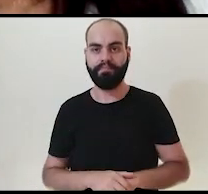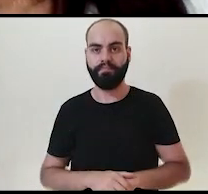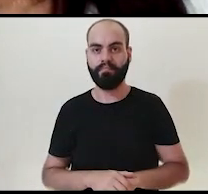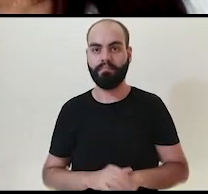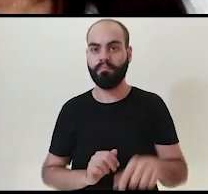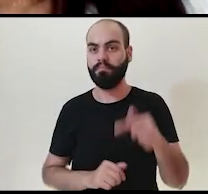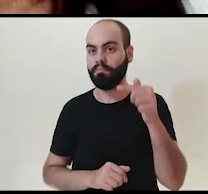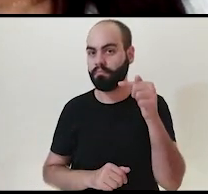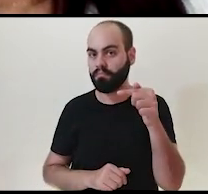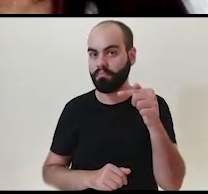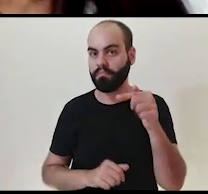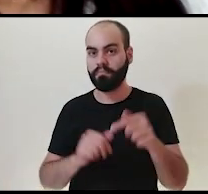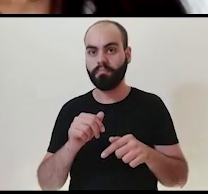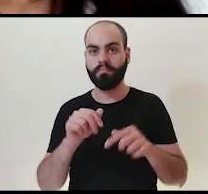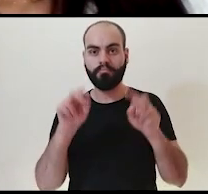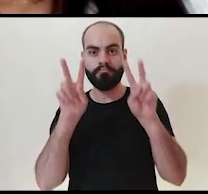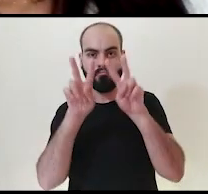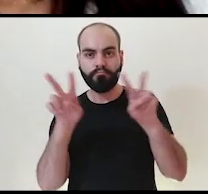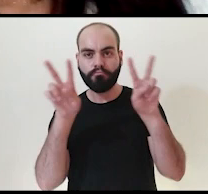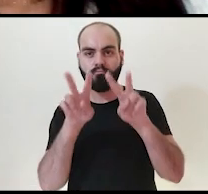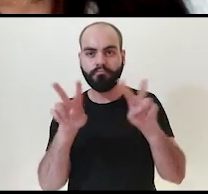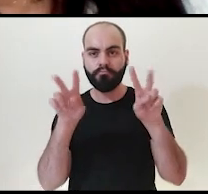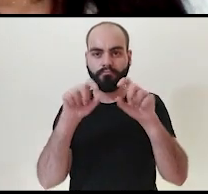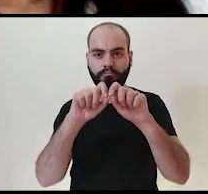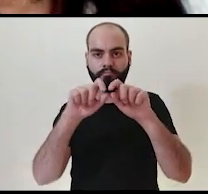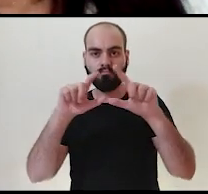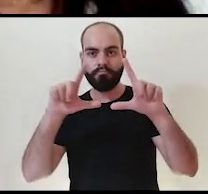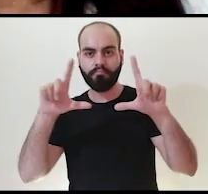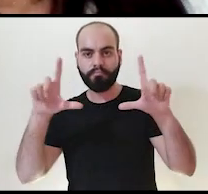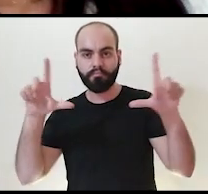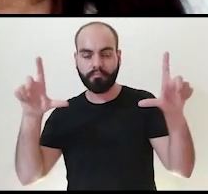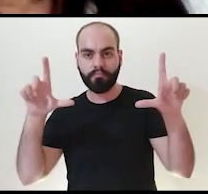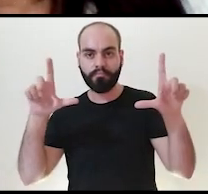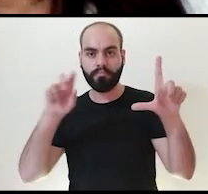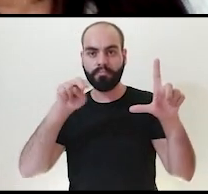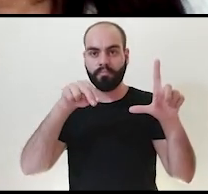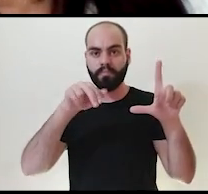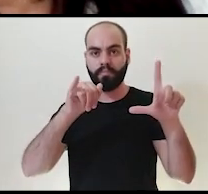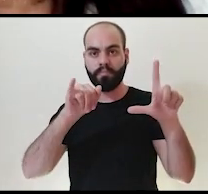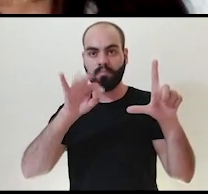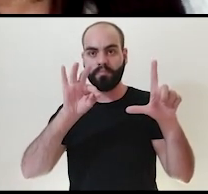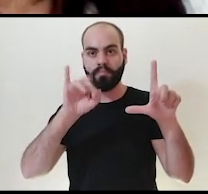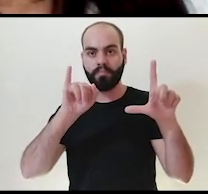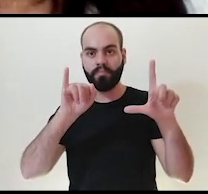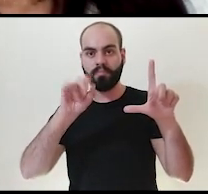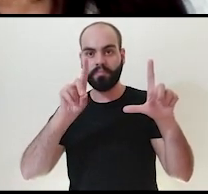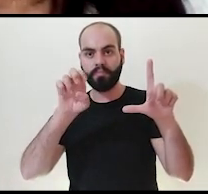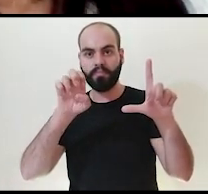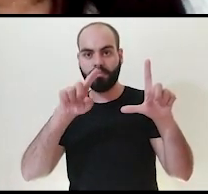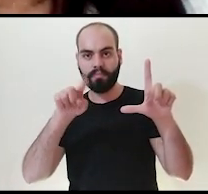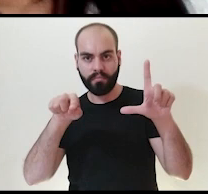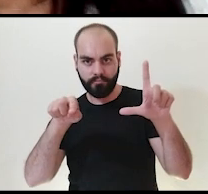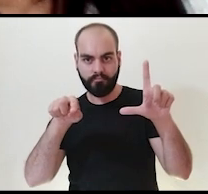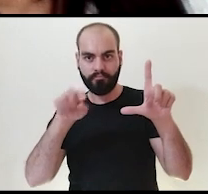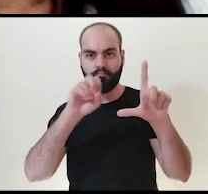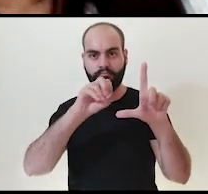Sete, aumentar a nitidez. Sempre aumento, quanto mais nítida a foto, melhor. Então você vai lá, tem aquela barrinha, você